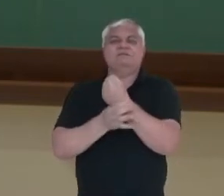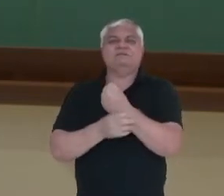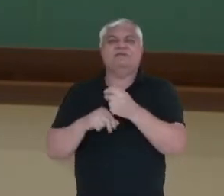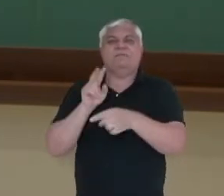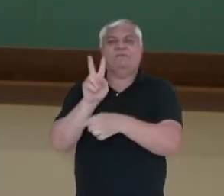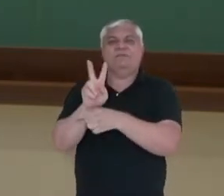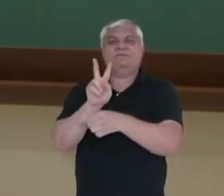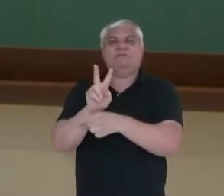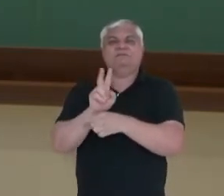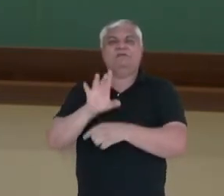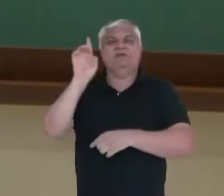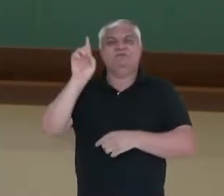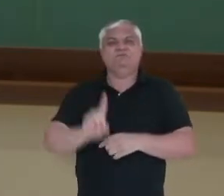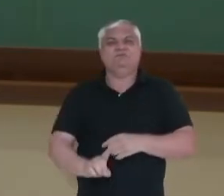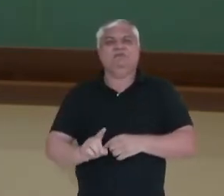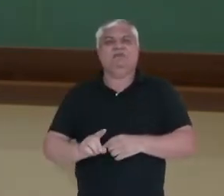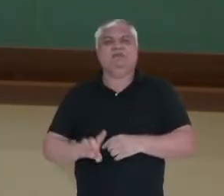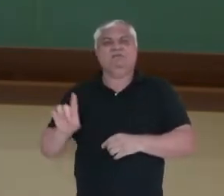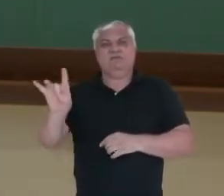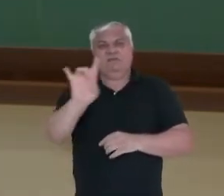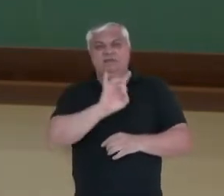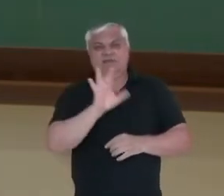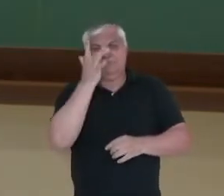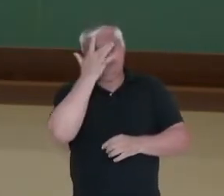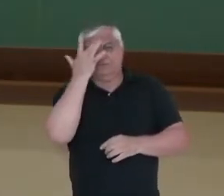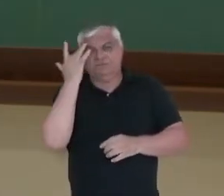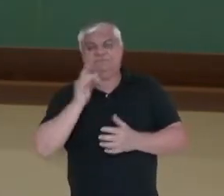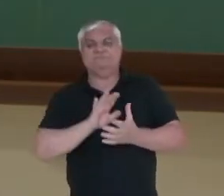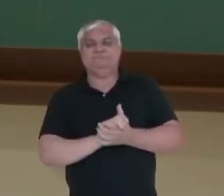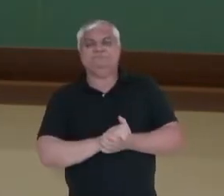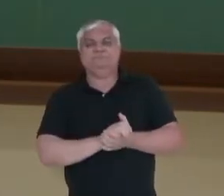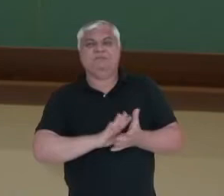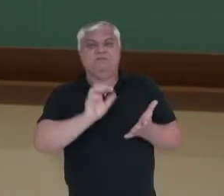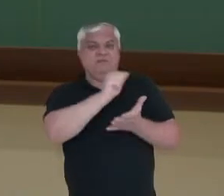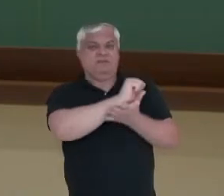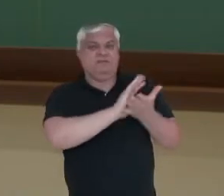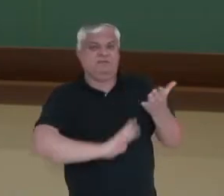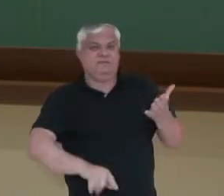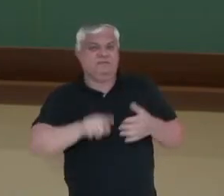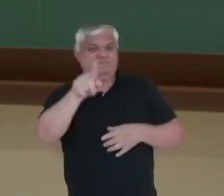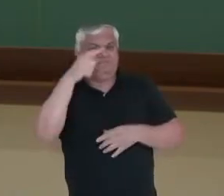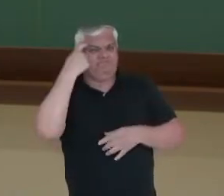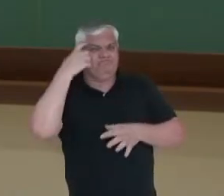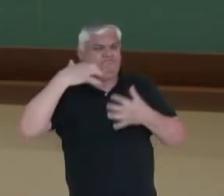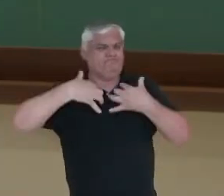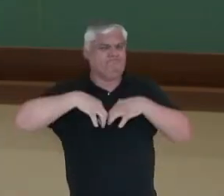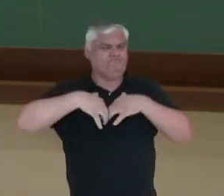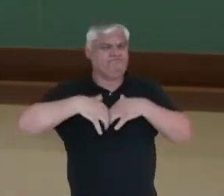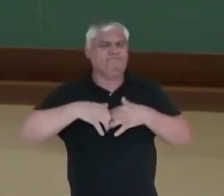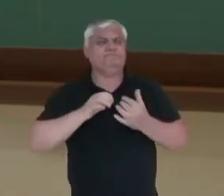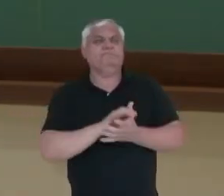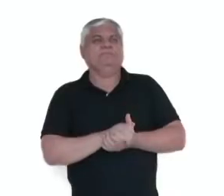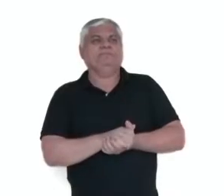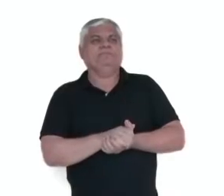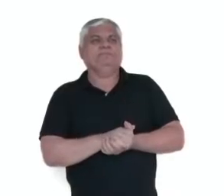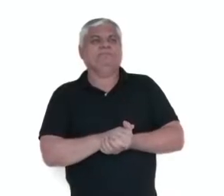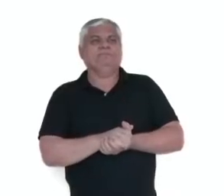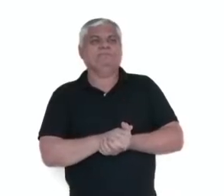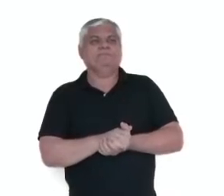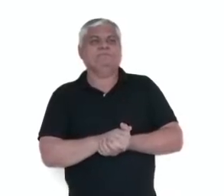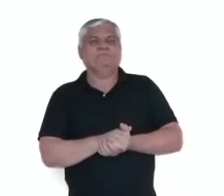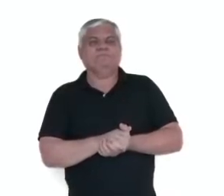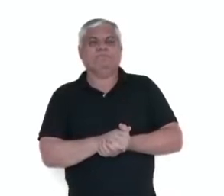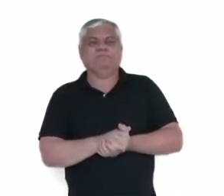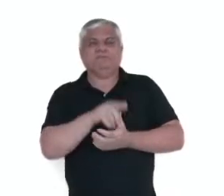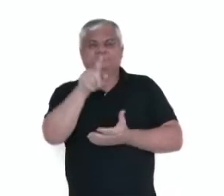proteção aos direitos individuais, tá? Vamos fazer uma atividade para pensar um pouco melhor sobre tudo isso? Então, façam uma